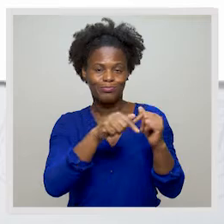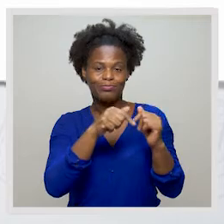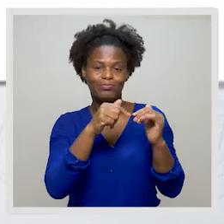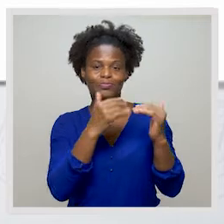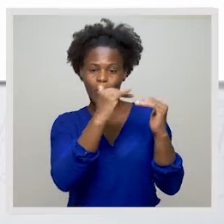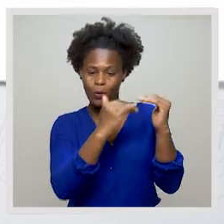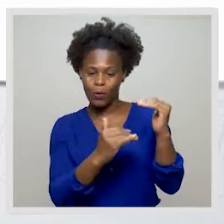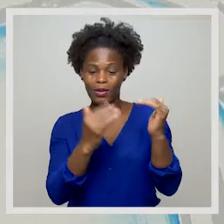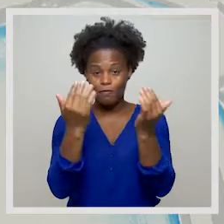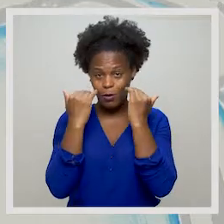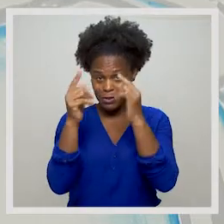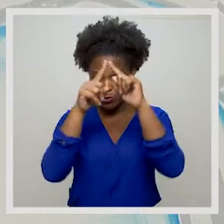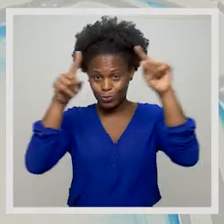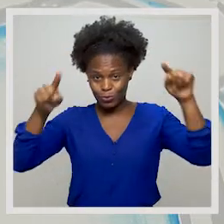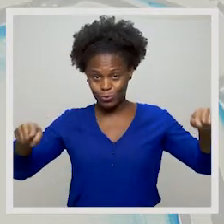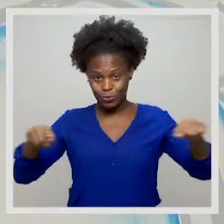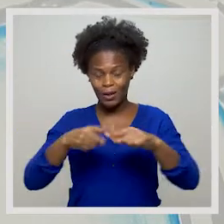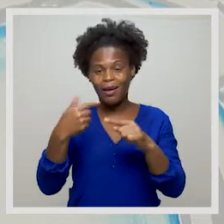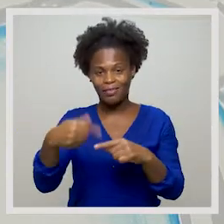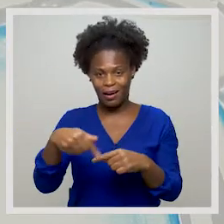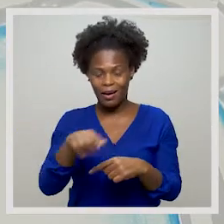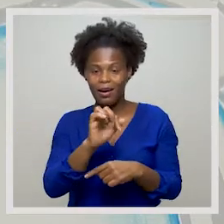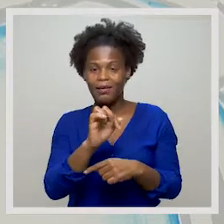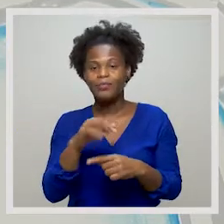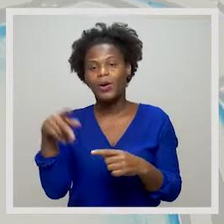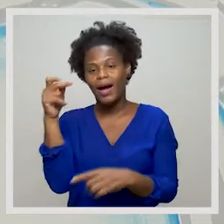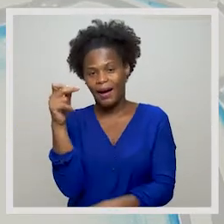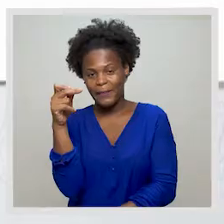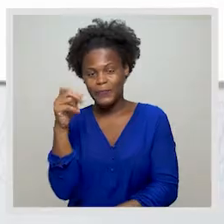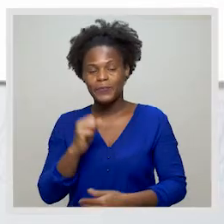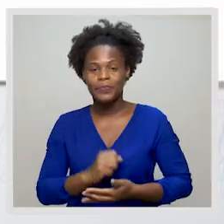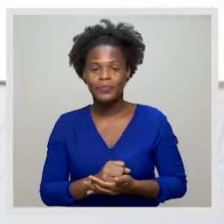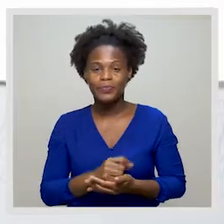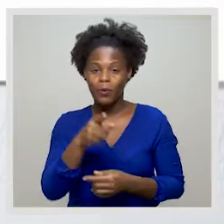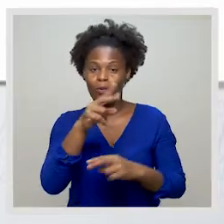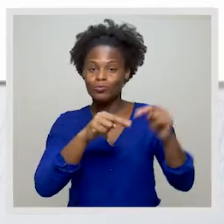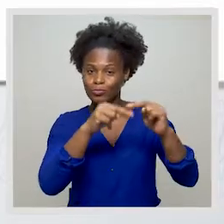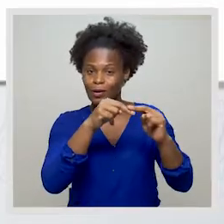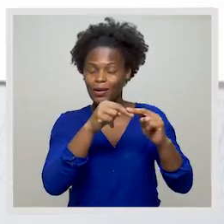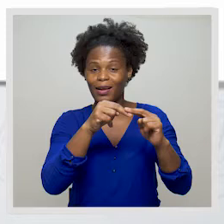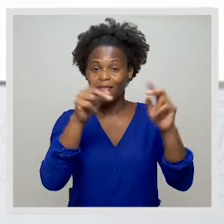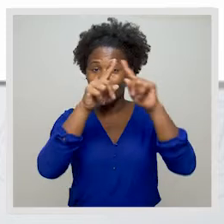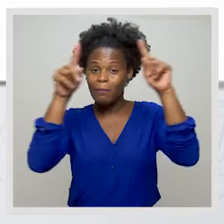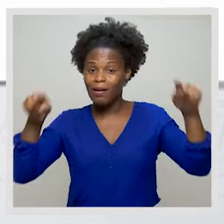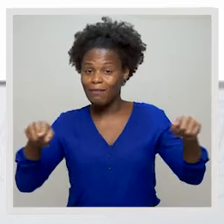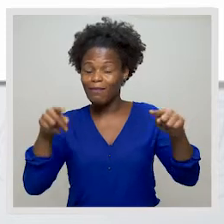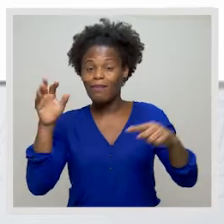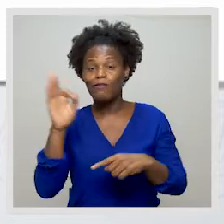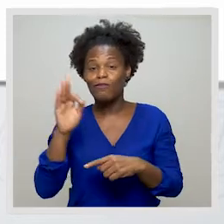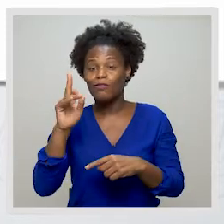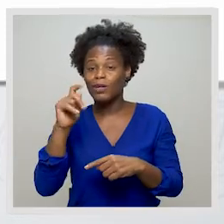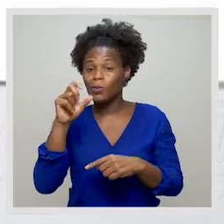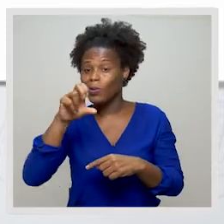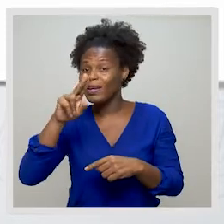seguintes. Tínhamos esses dados, ok? A linha A. Construa uma tabela de